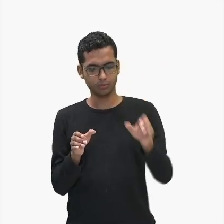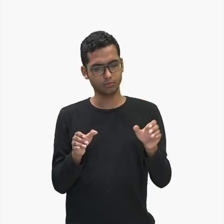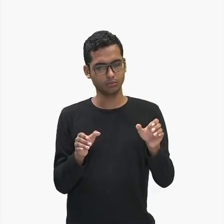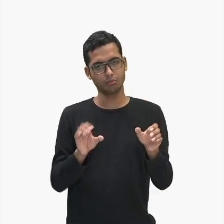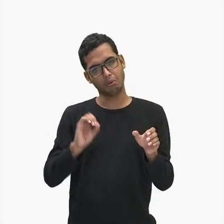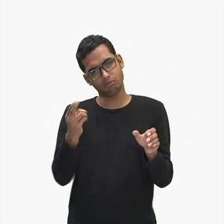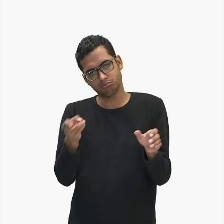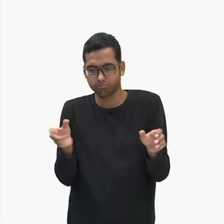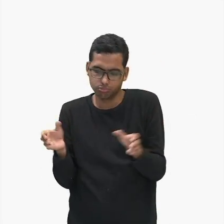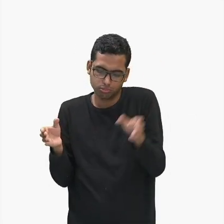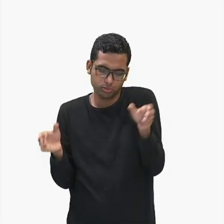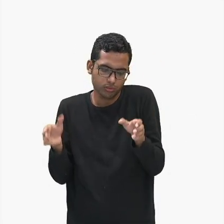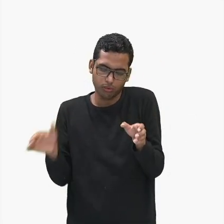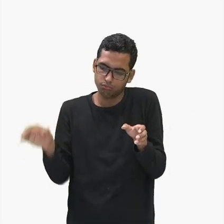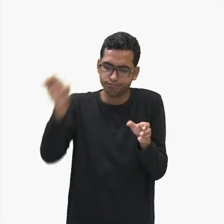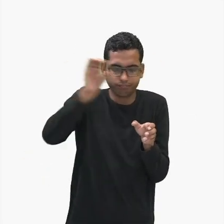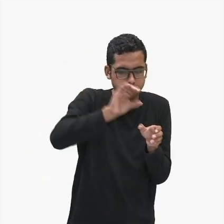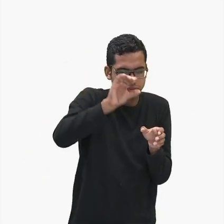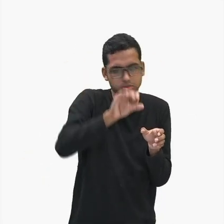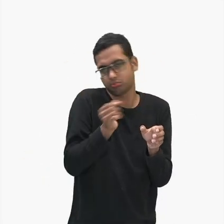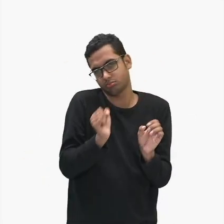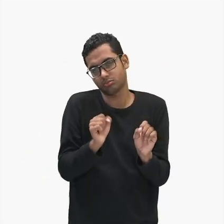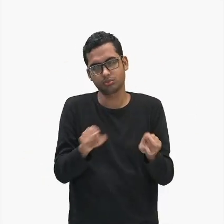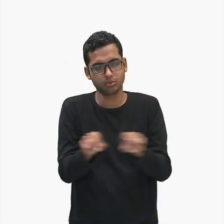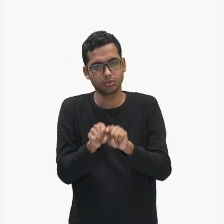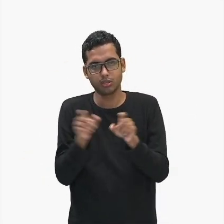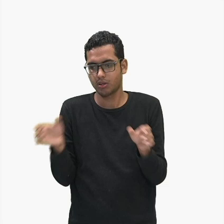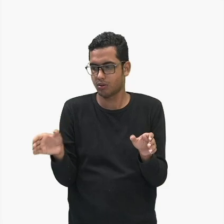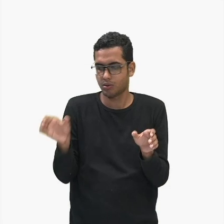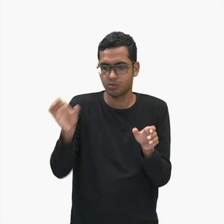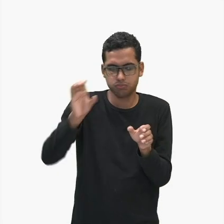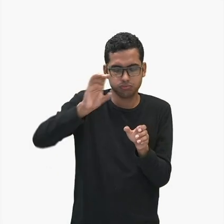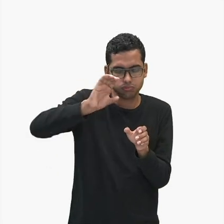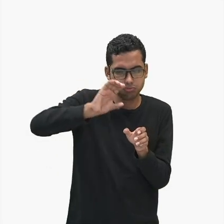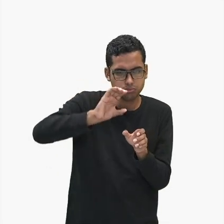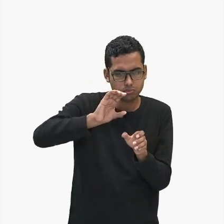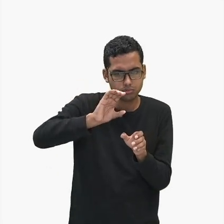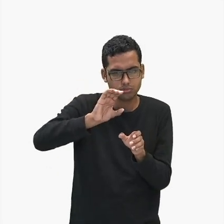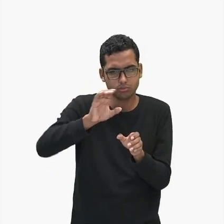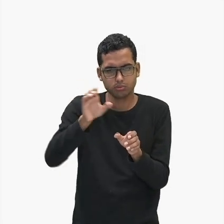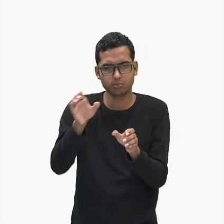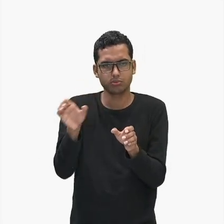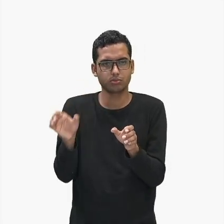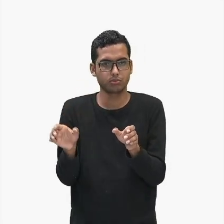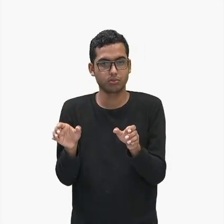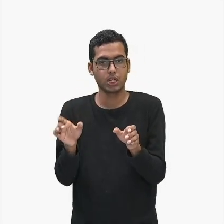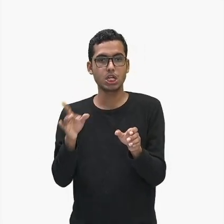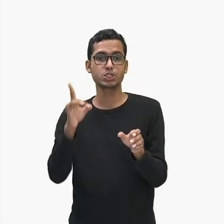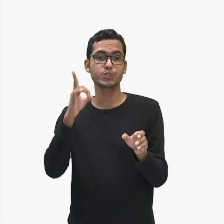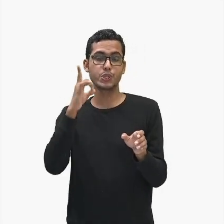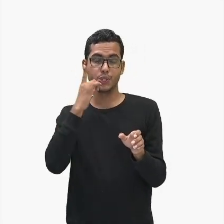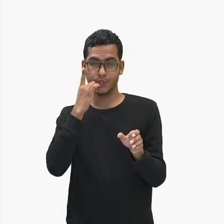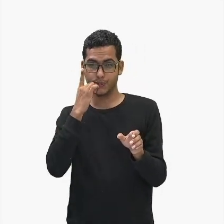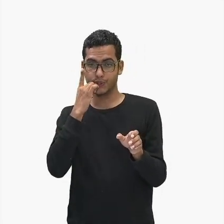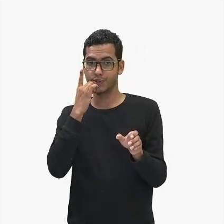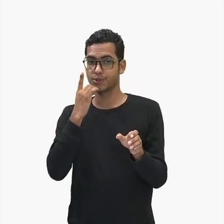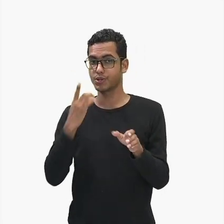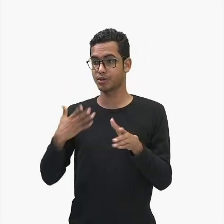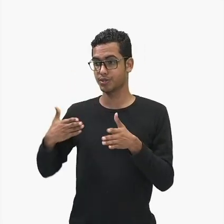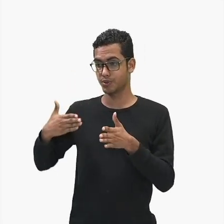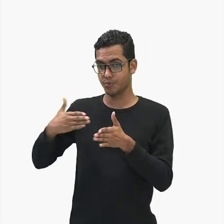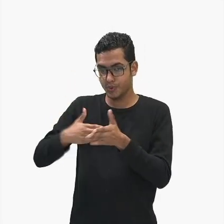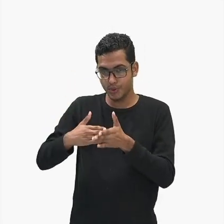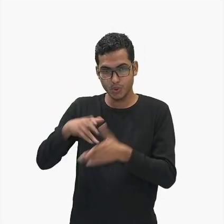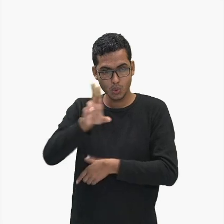em pó, a estabilidade desse produto, que é o prazo de validade, é de 1